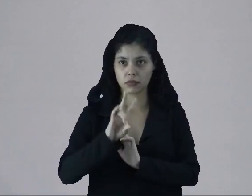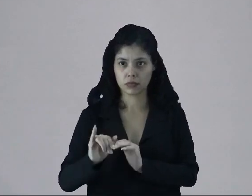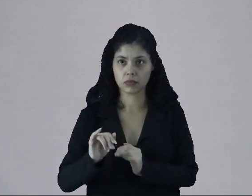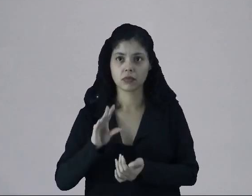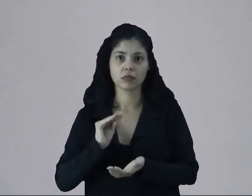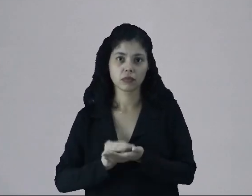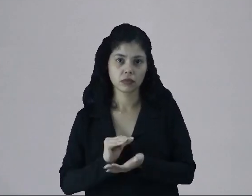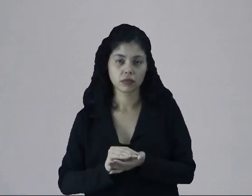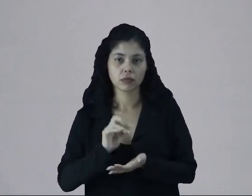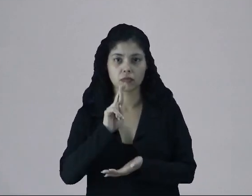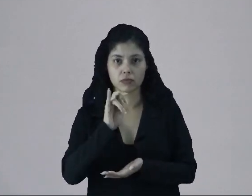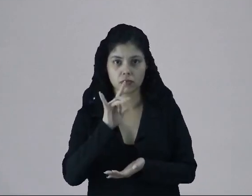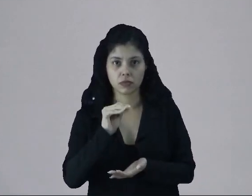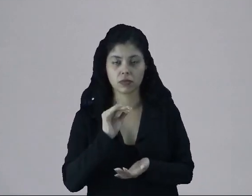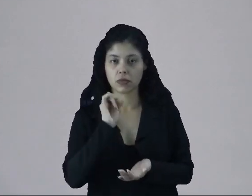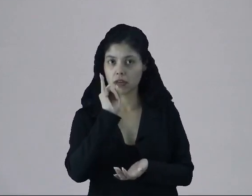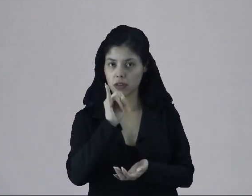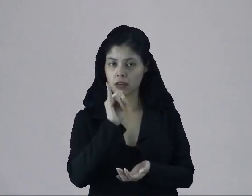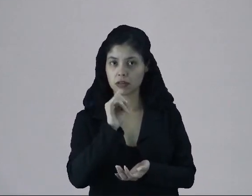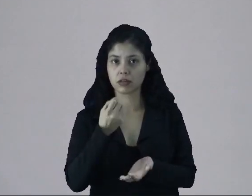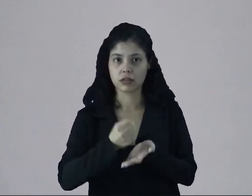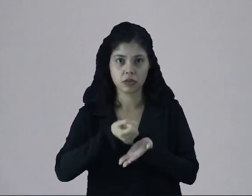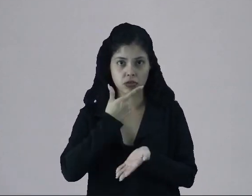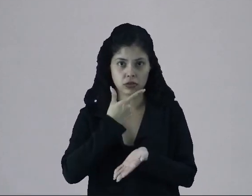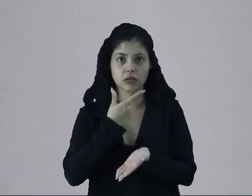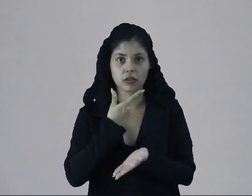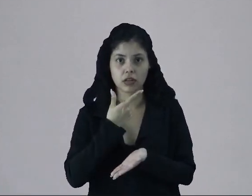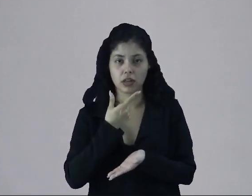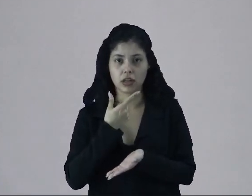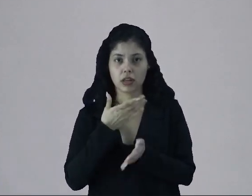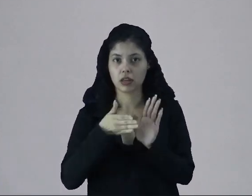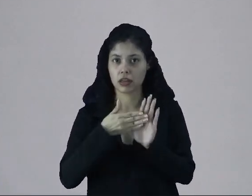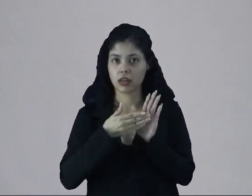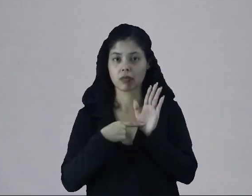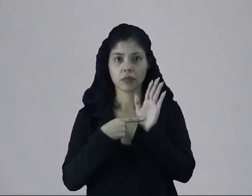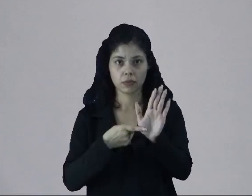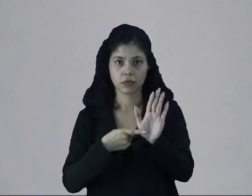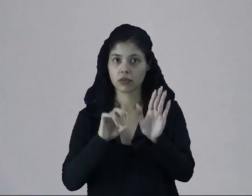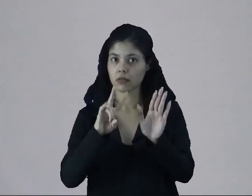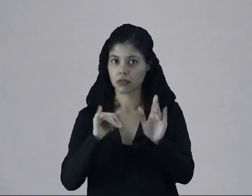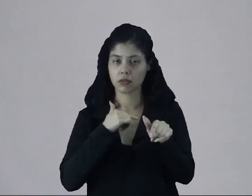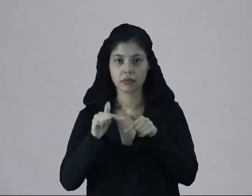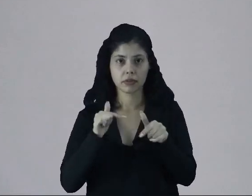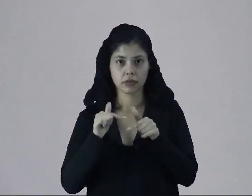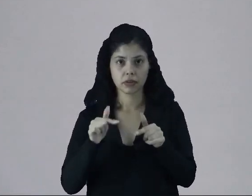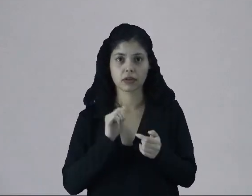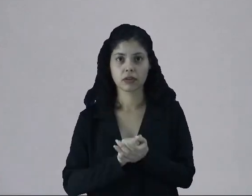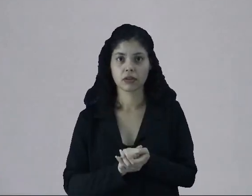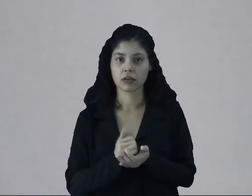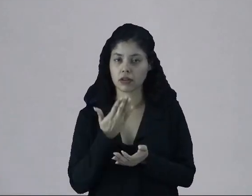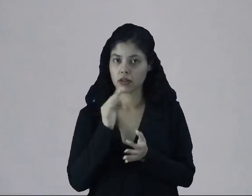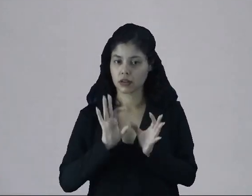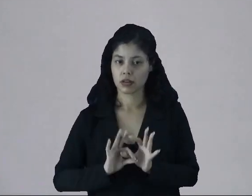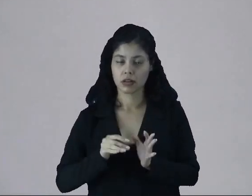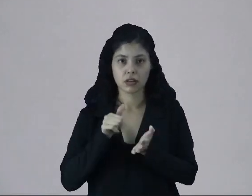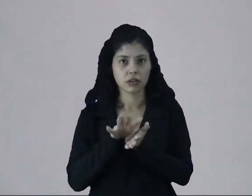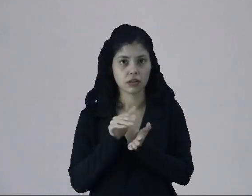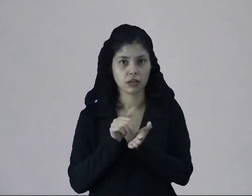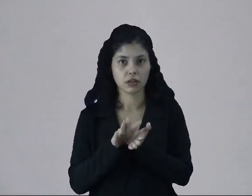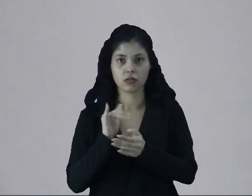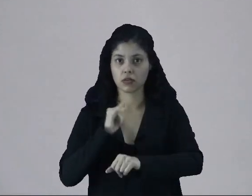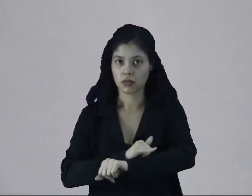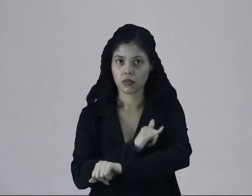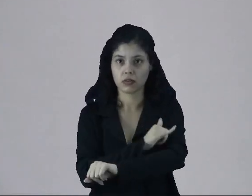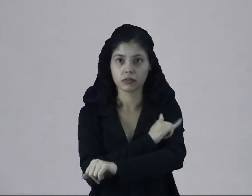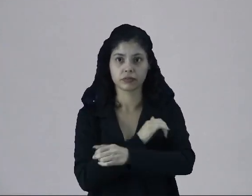resto metabólico. Então, se esse medicamento lá que está sendo proposto, ele vai trabalhar a eliminação da gordura,